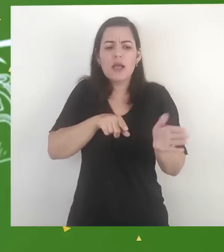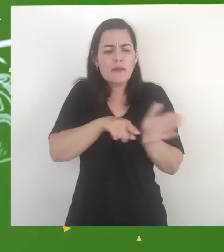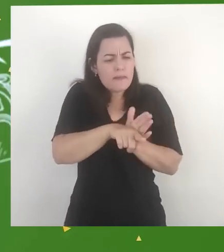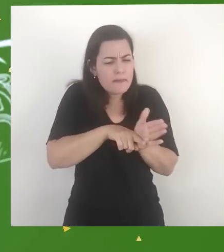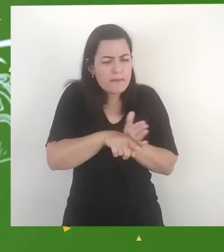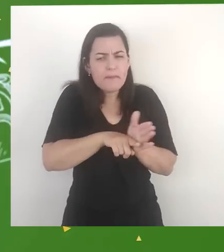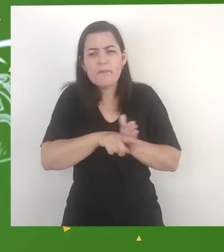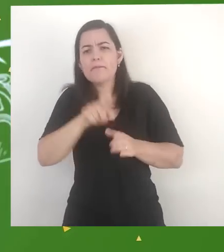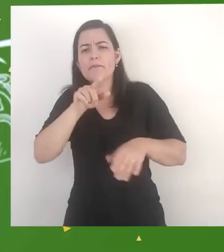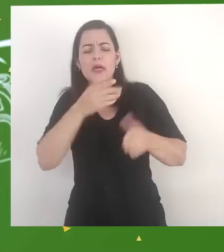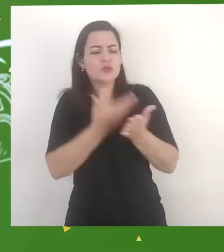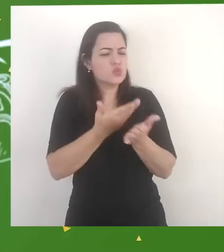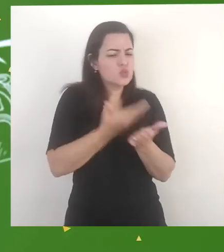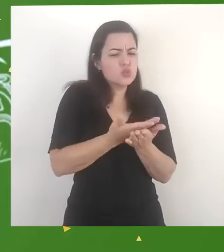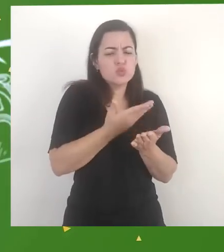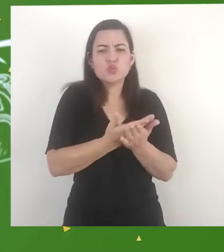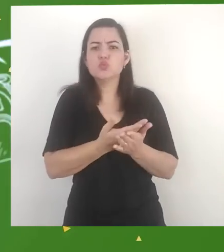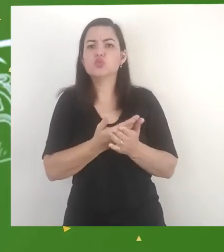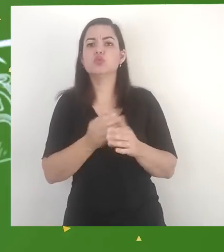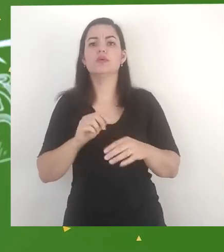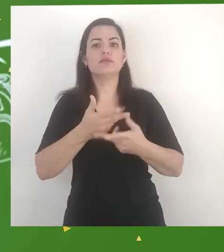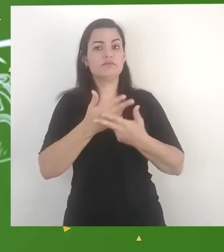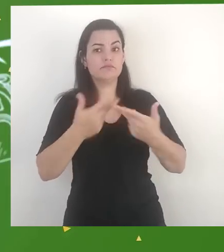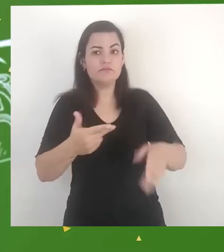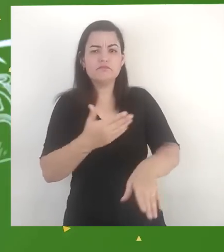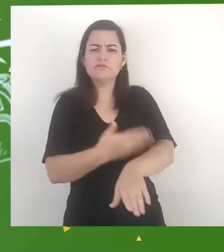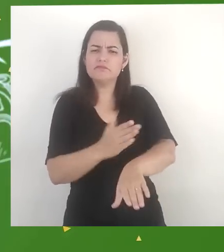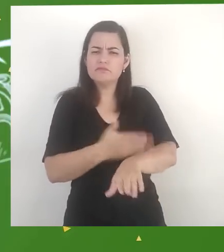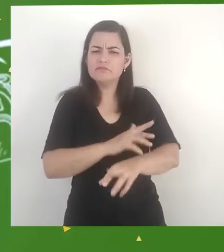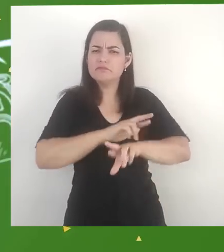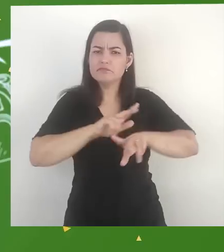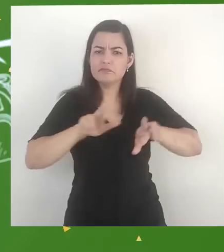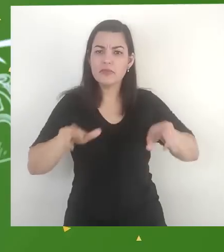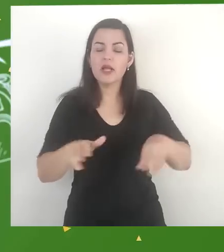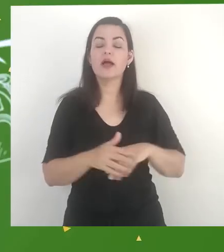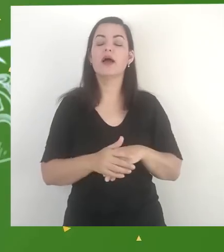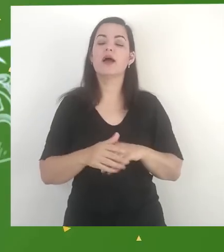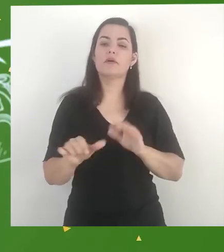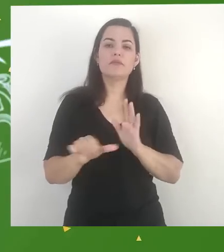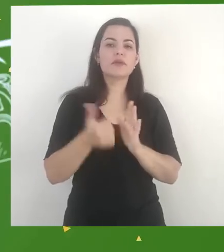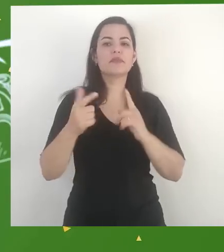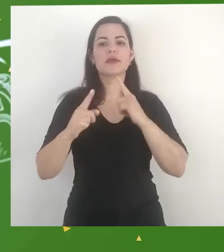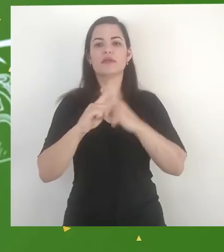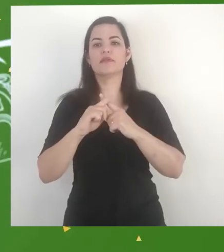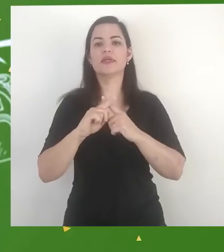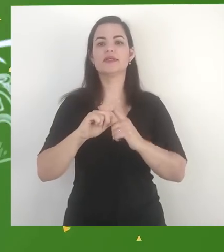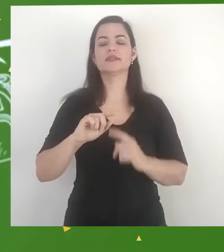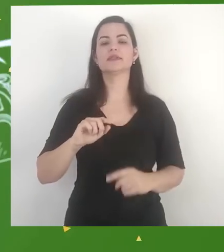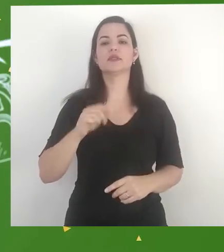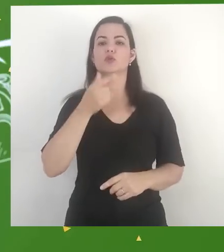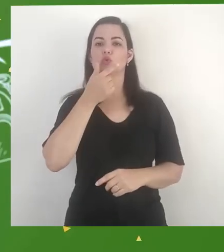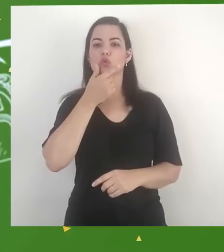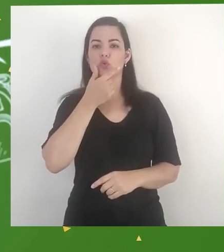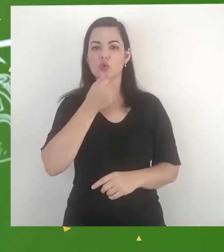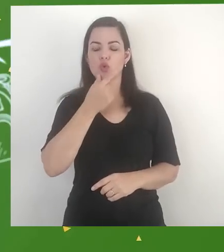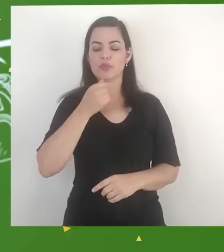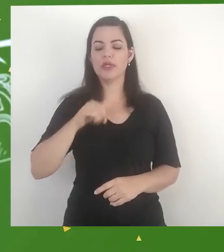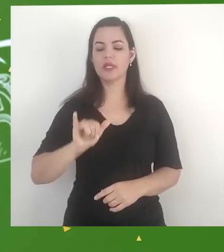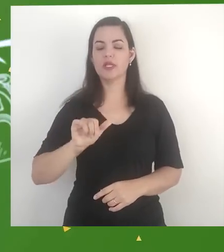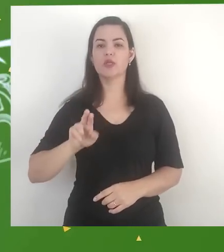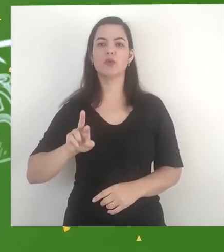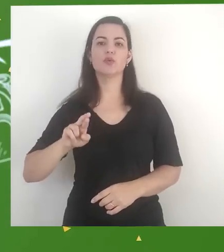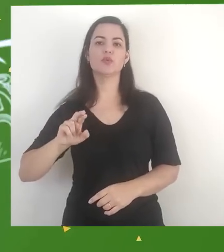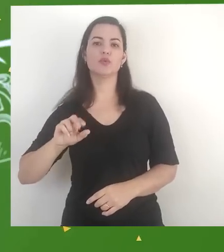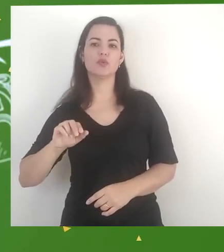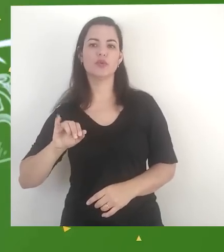mais. E aí tivemos o primeiro ser humano a entrar de verdade no espaço, Yuri Gagarin. E ele pôde,